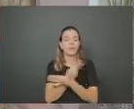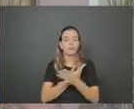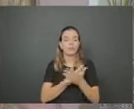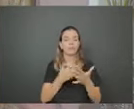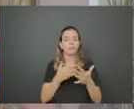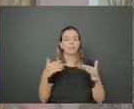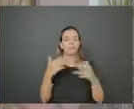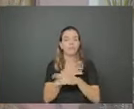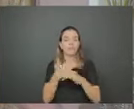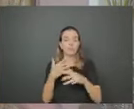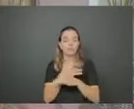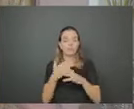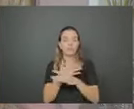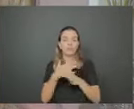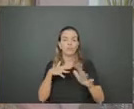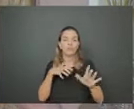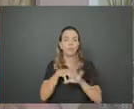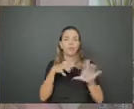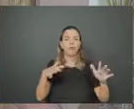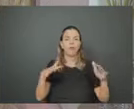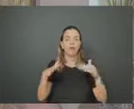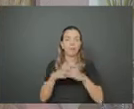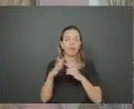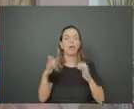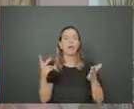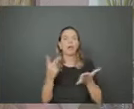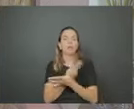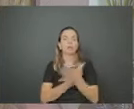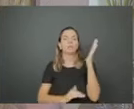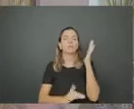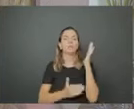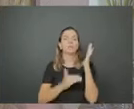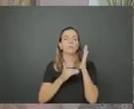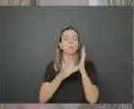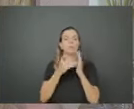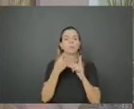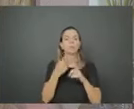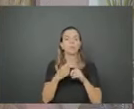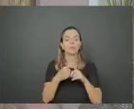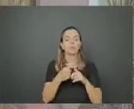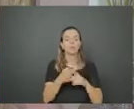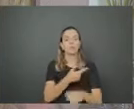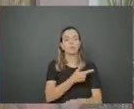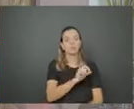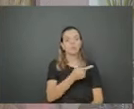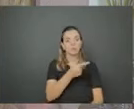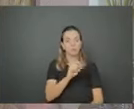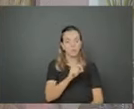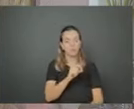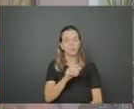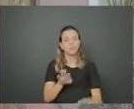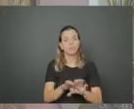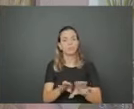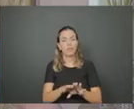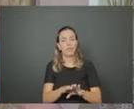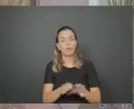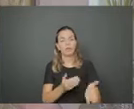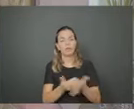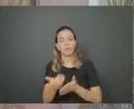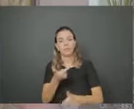no ano de 2020 e também o primeiro semestre de 2021, como o próprio comandante Coronel Hudson